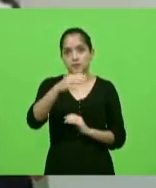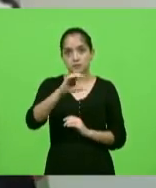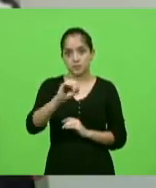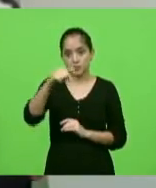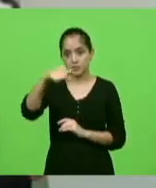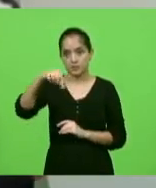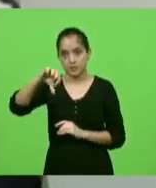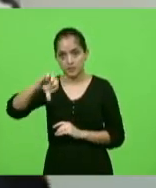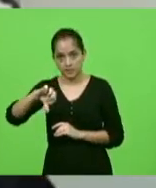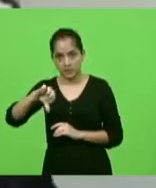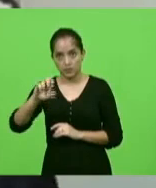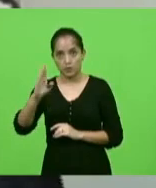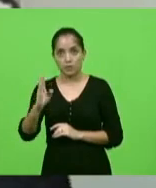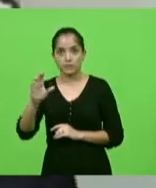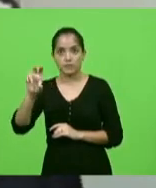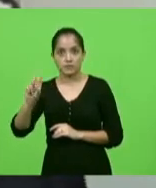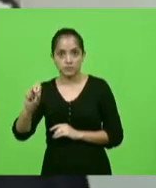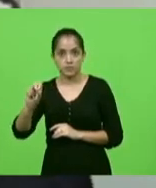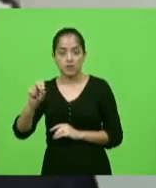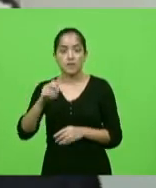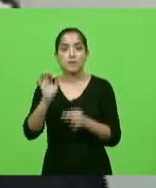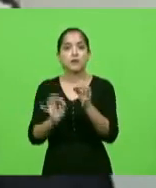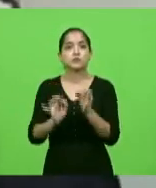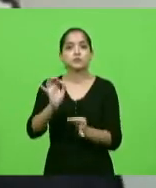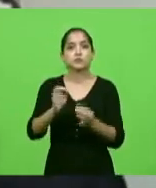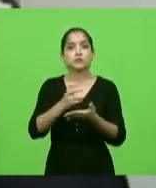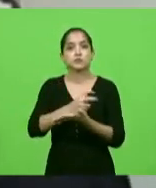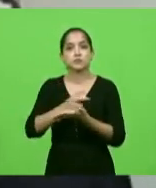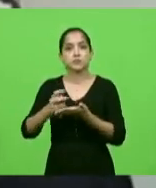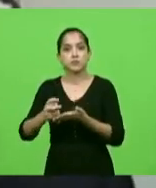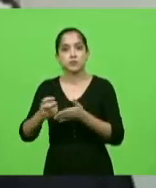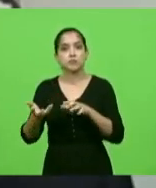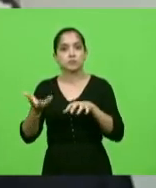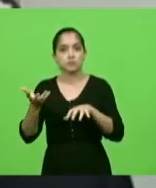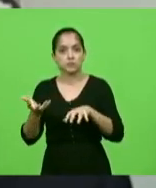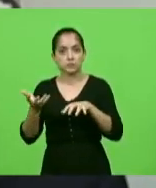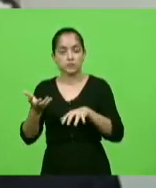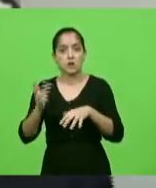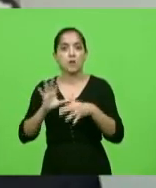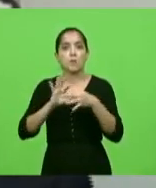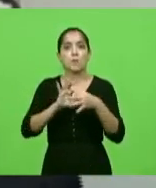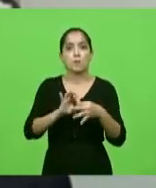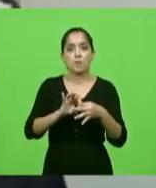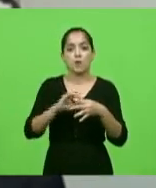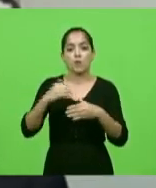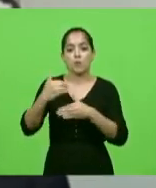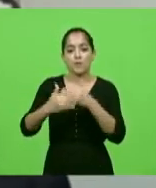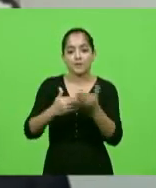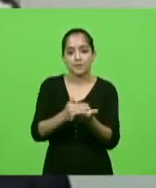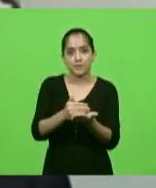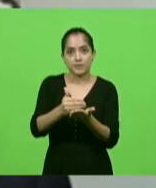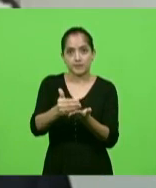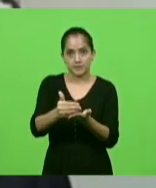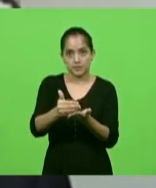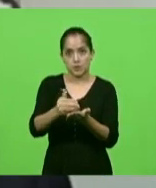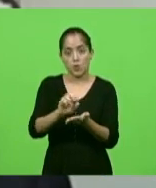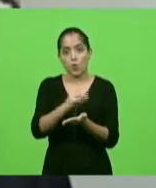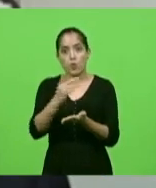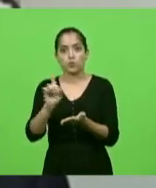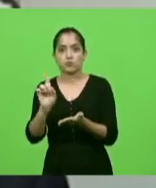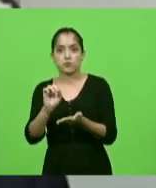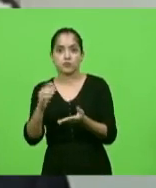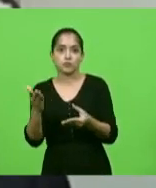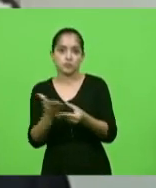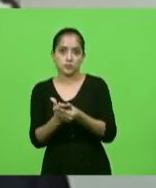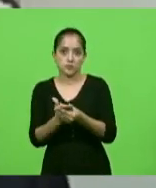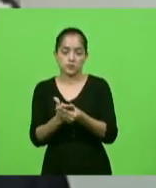10079 para julgamento do impeachment pelo Senado incorporando-se a ele uma etapa inicial de instalação ou não